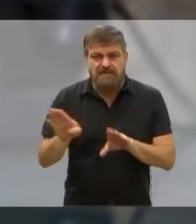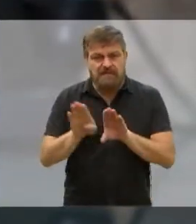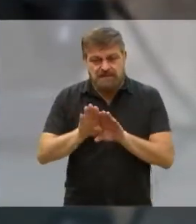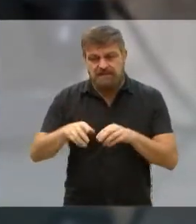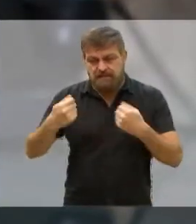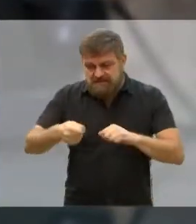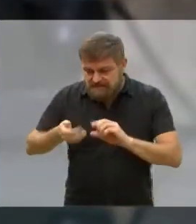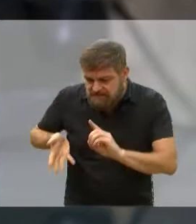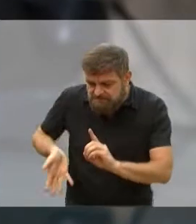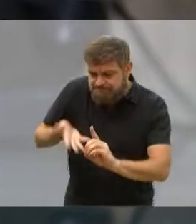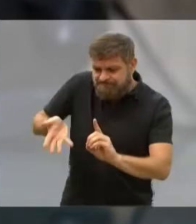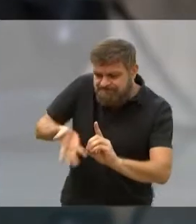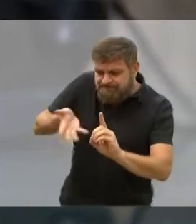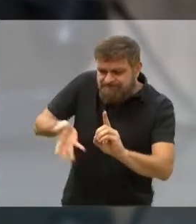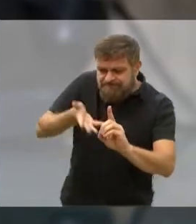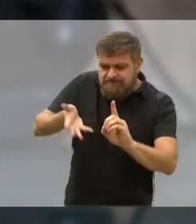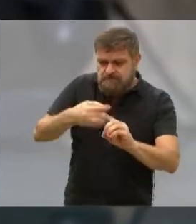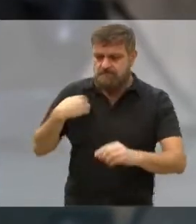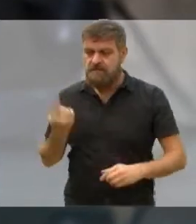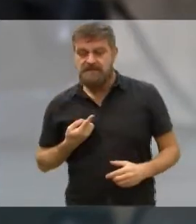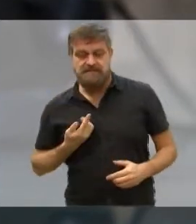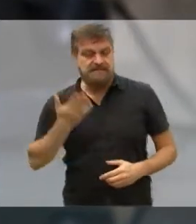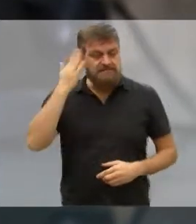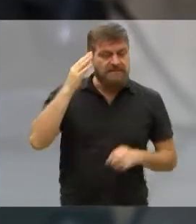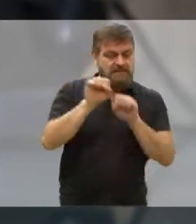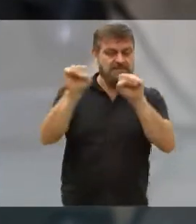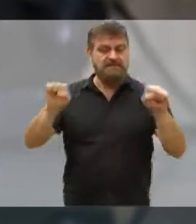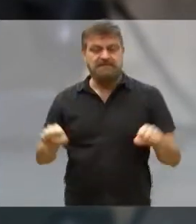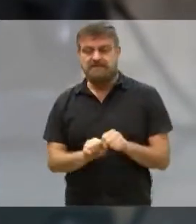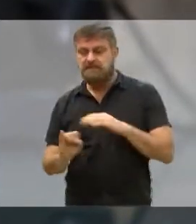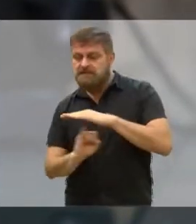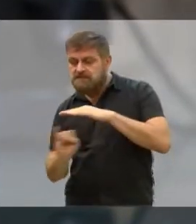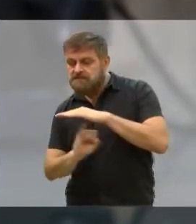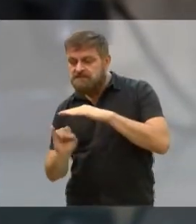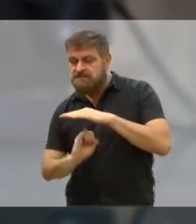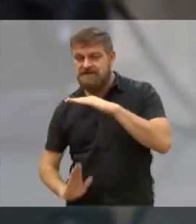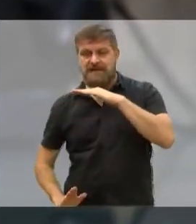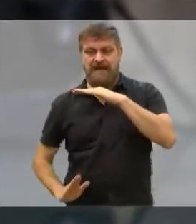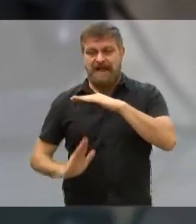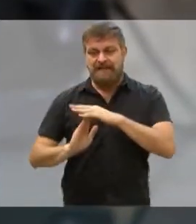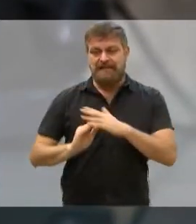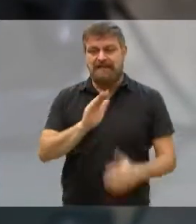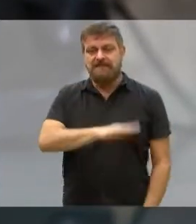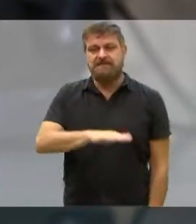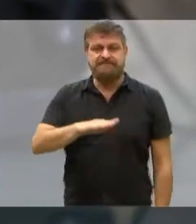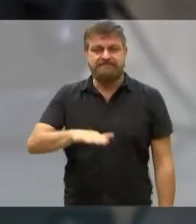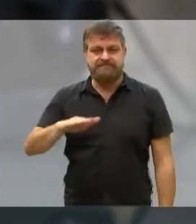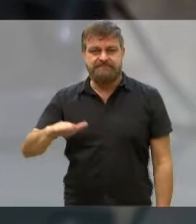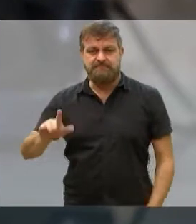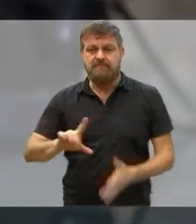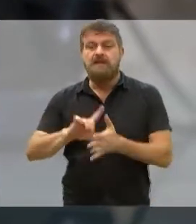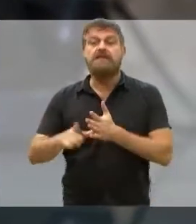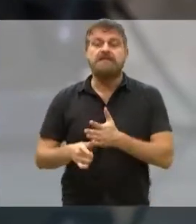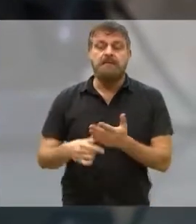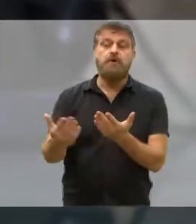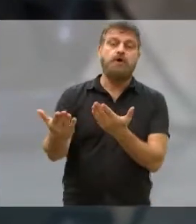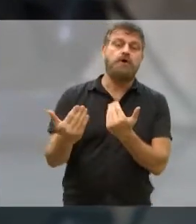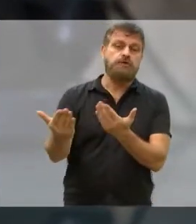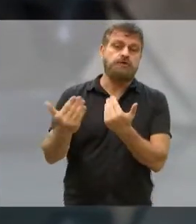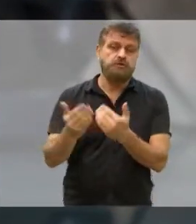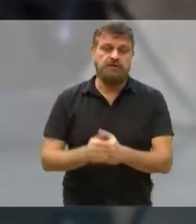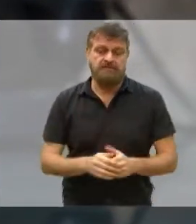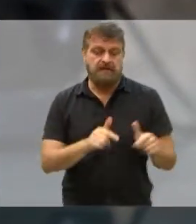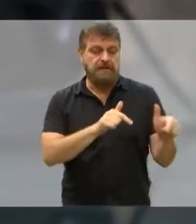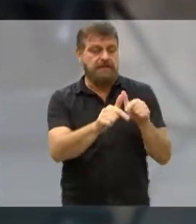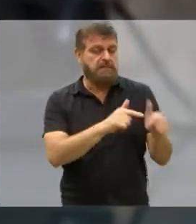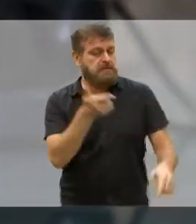intelectual, eles precisam ainda se desenvolver e a gente vê um sistema hoje das instituições cuidando muito de crianças. E os